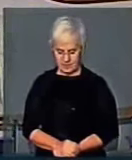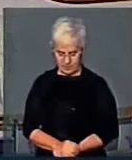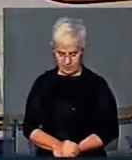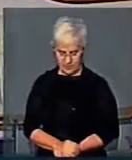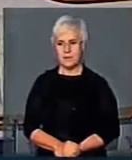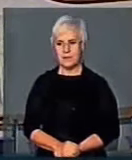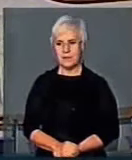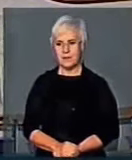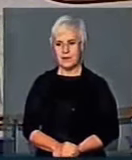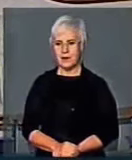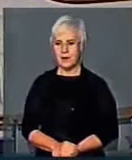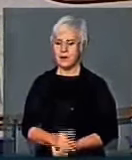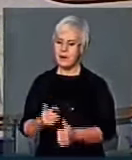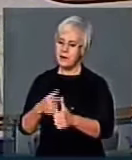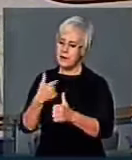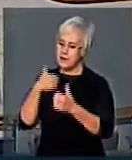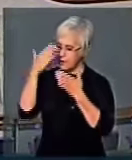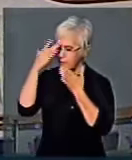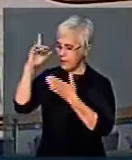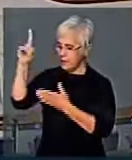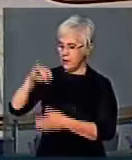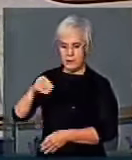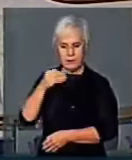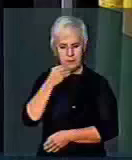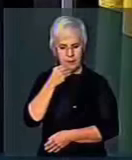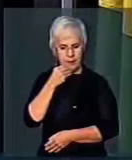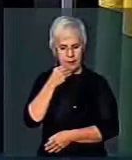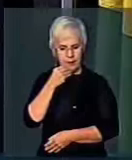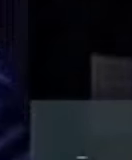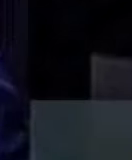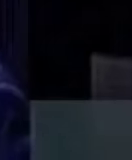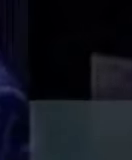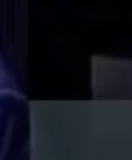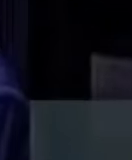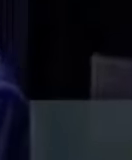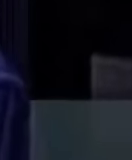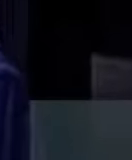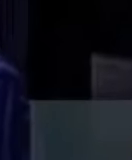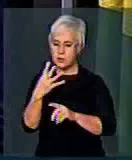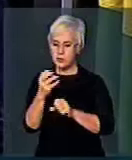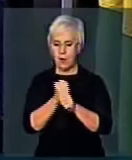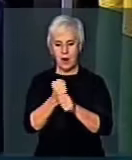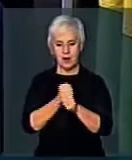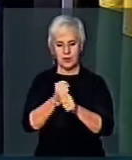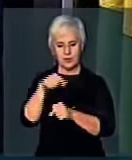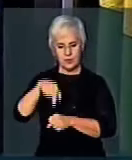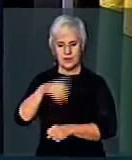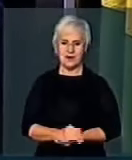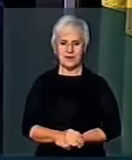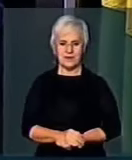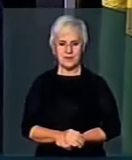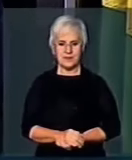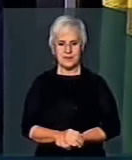deputado Inocêncio Oliveira, primeiro queria agradecer a Deus a oportunidade que Ele me deu para continuar mais 4 anos ocupando essa